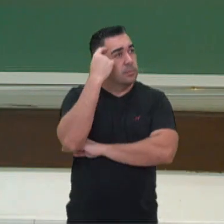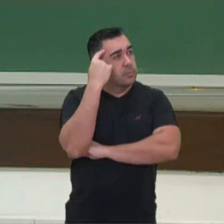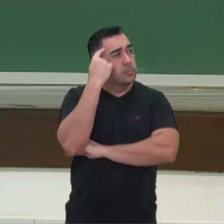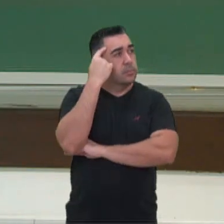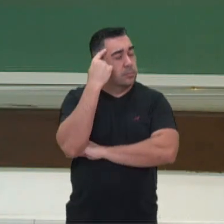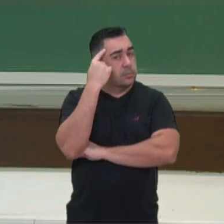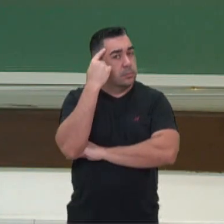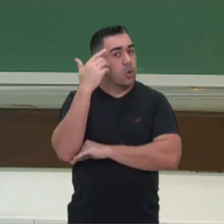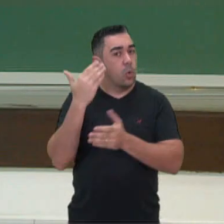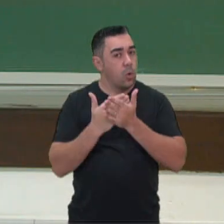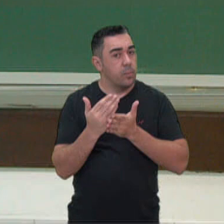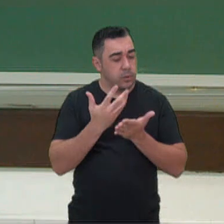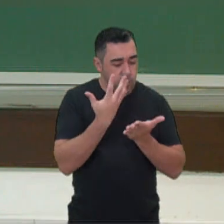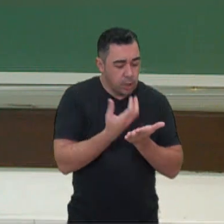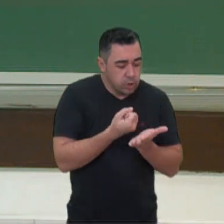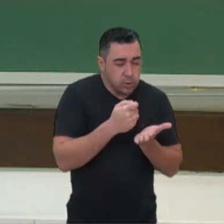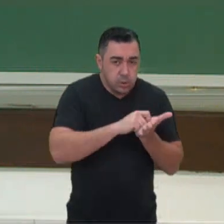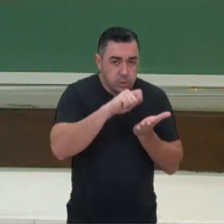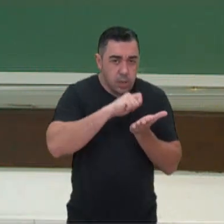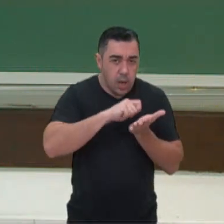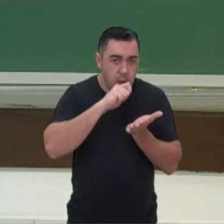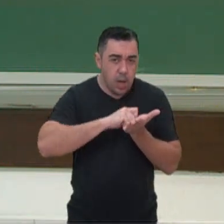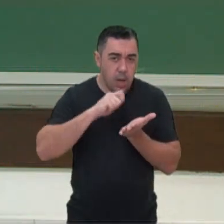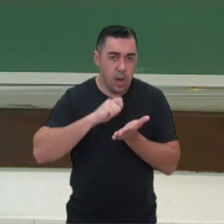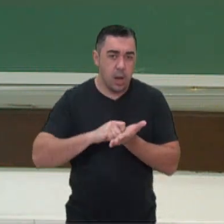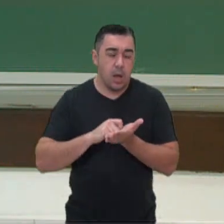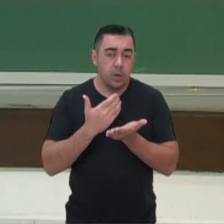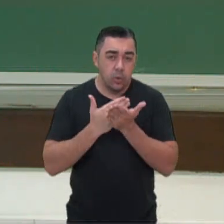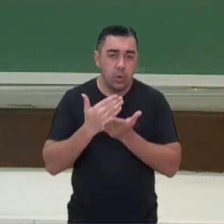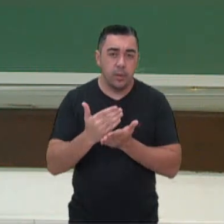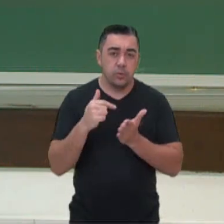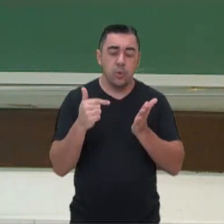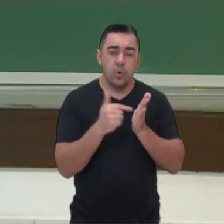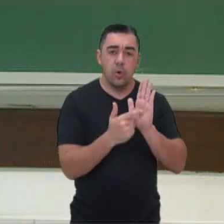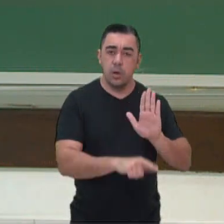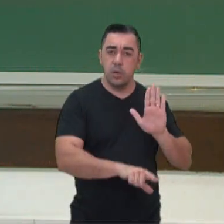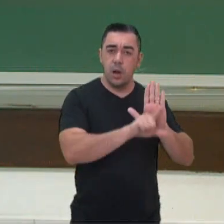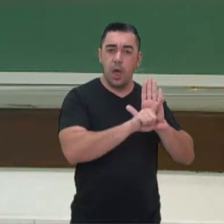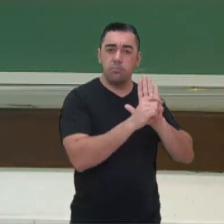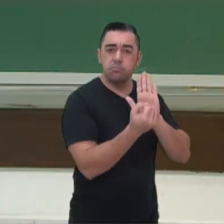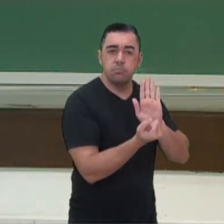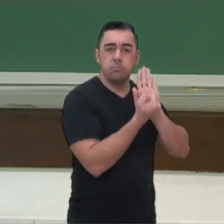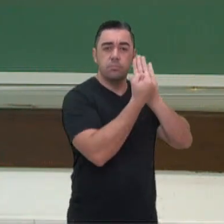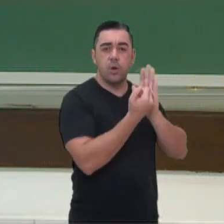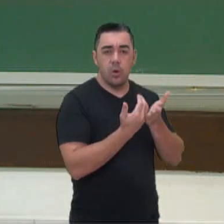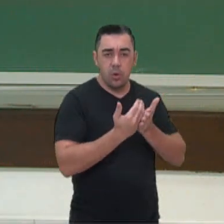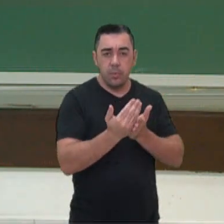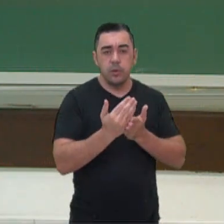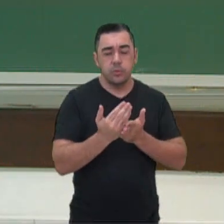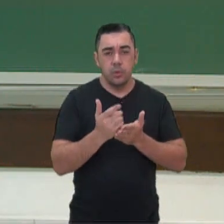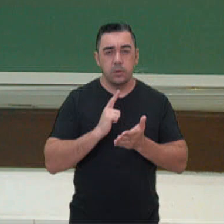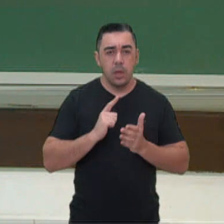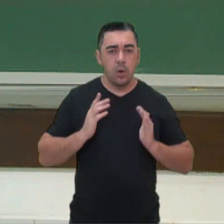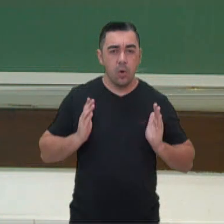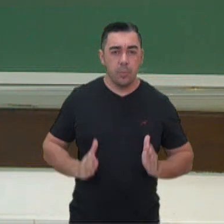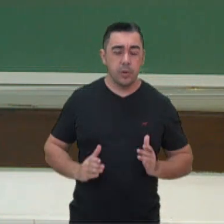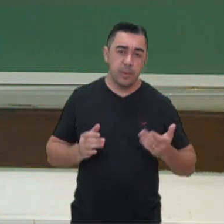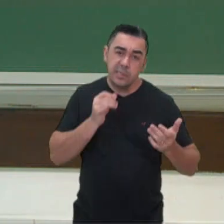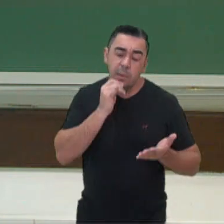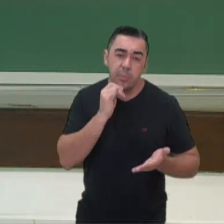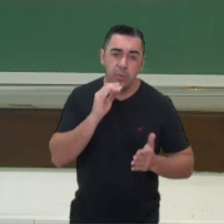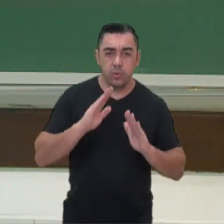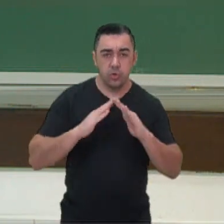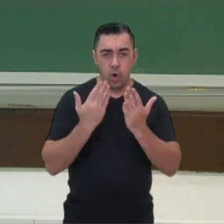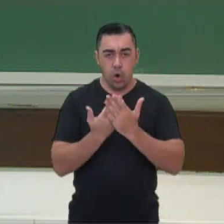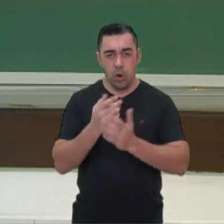pensou, registrou e as pessoas passaram a trabalhar com aquele comportamento. Nós temos códigos na escola. Na tua